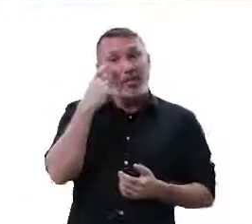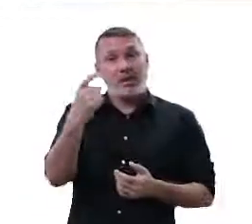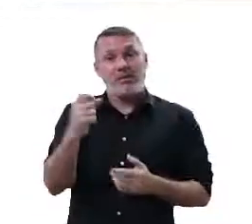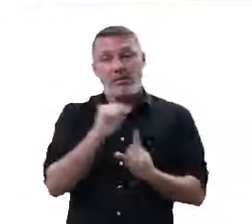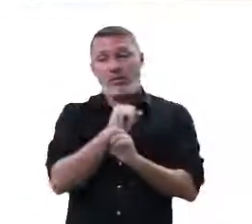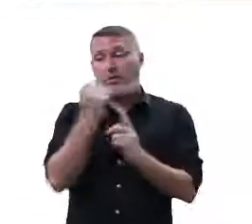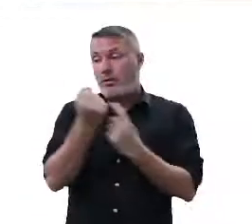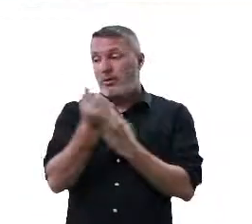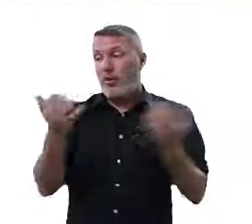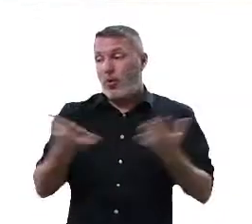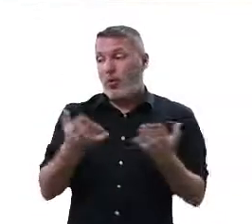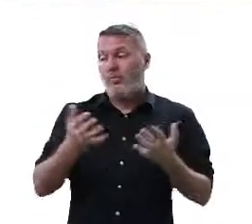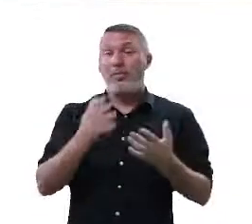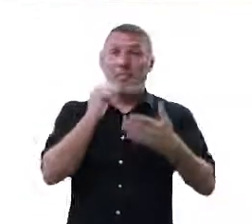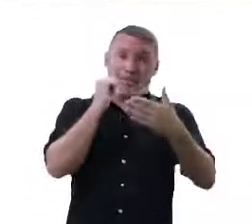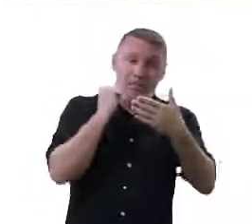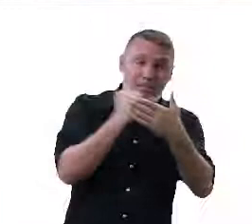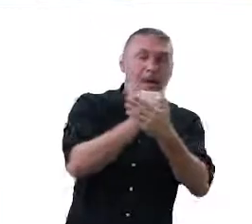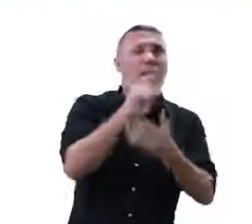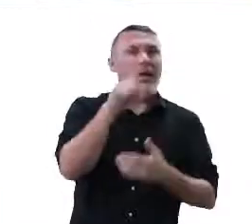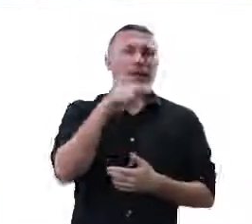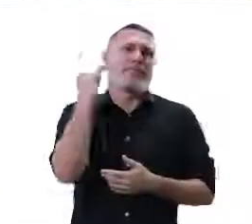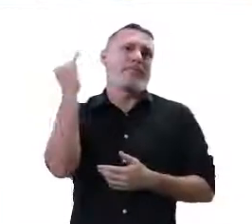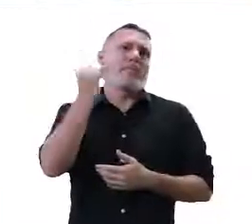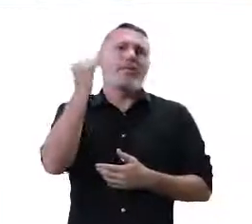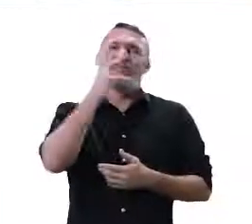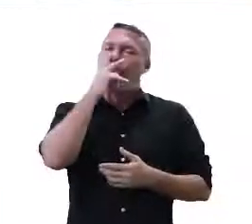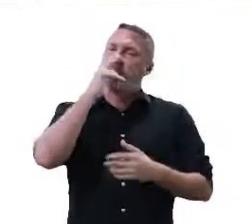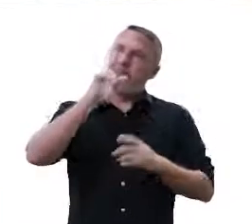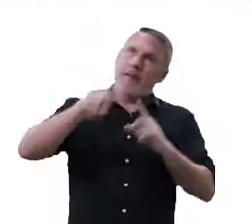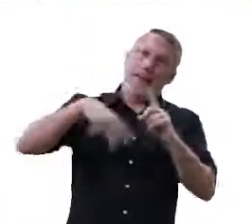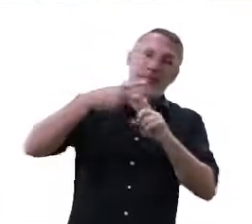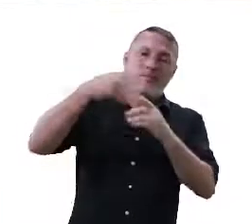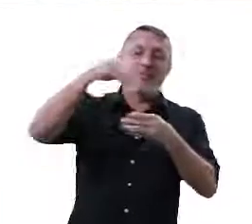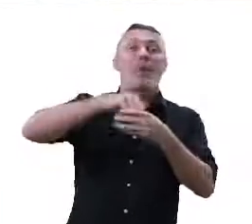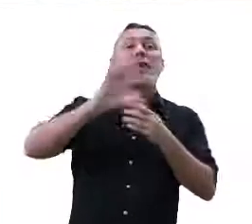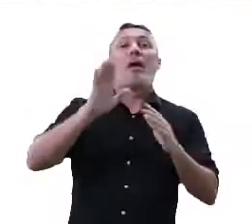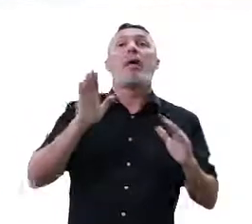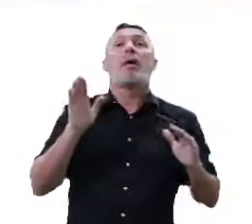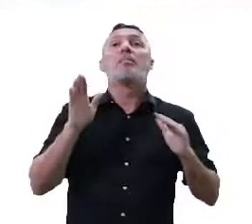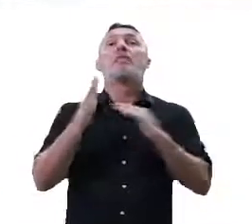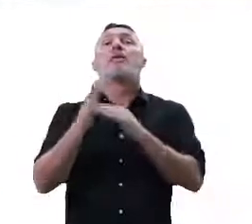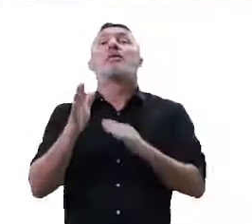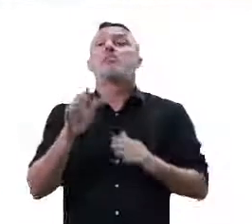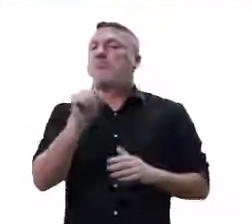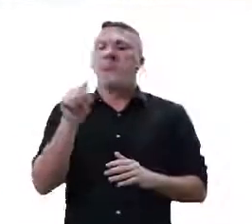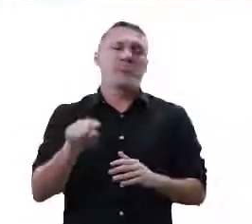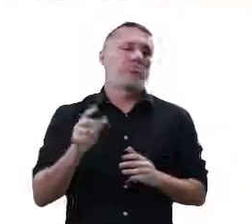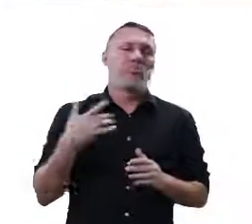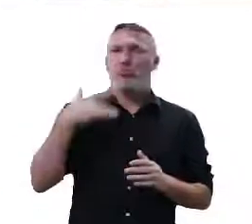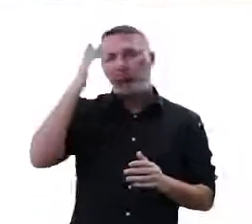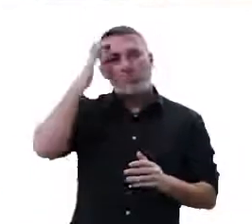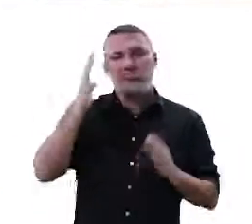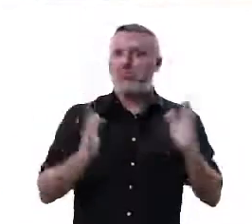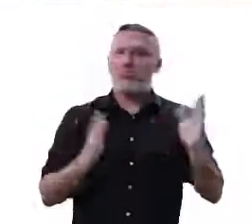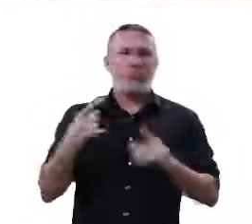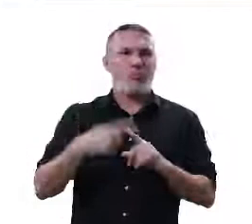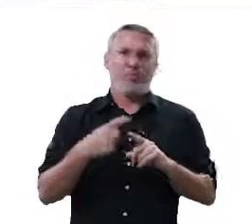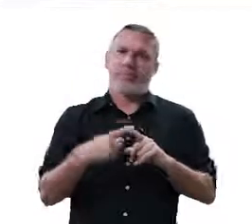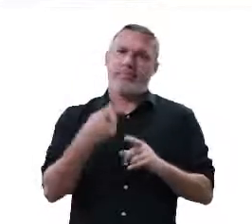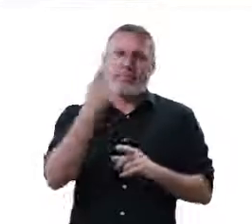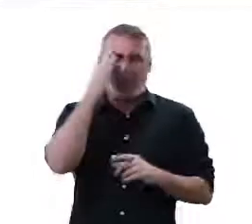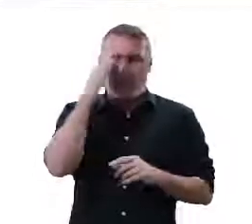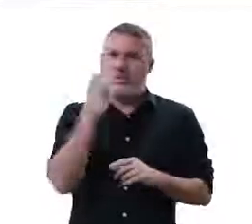A marca é um componente importante, mas a gente não sabe até quando. Por quê? Porque agora,